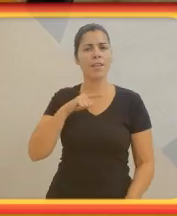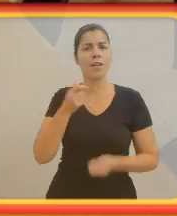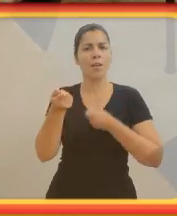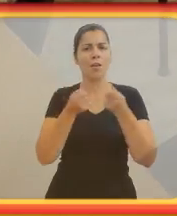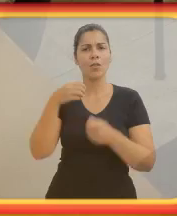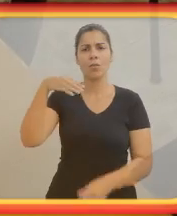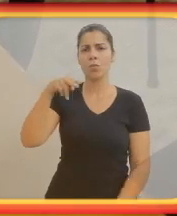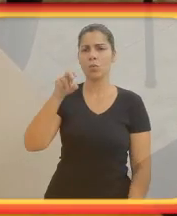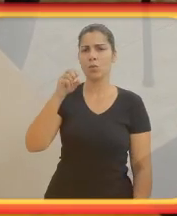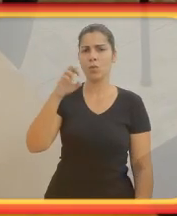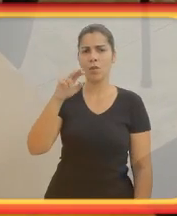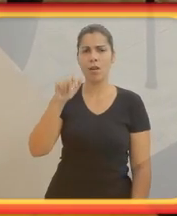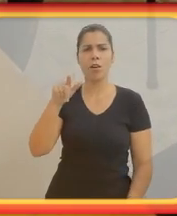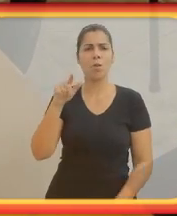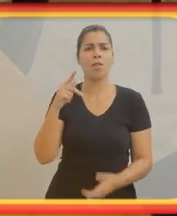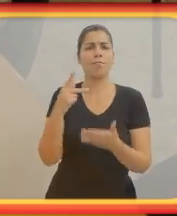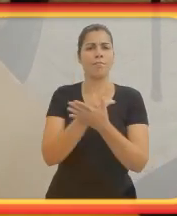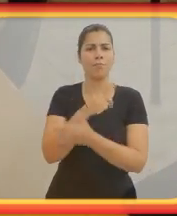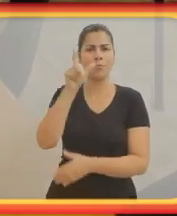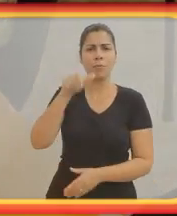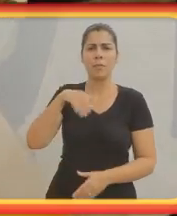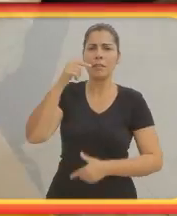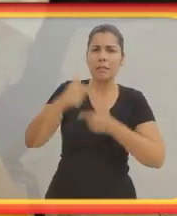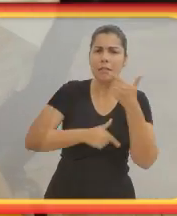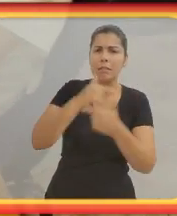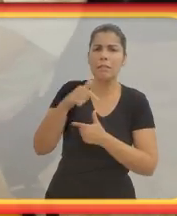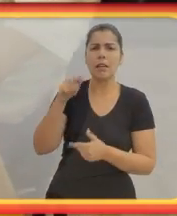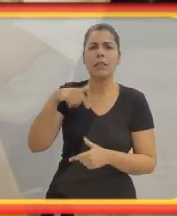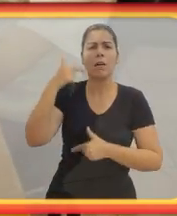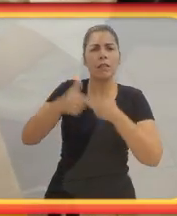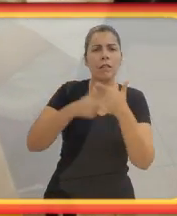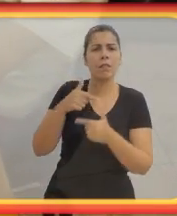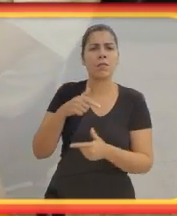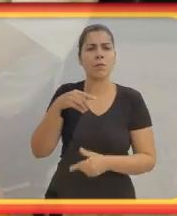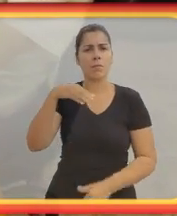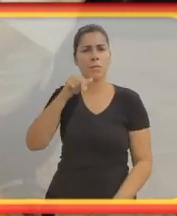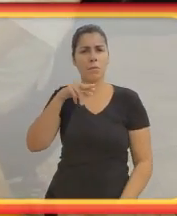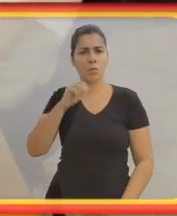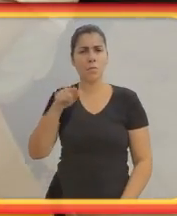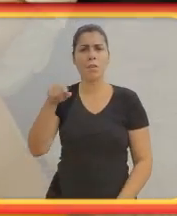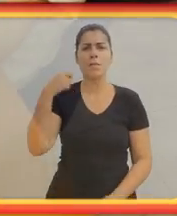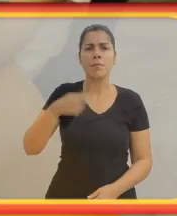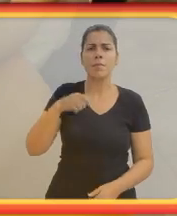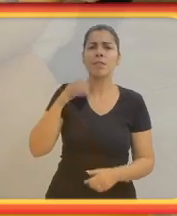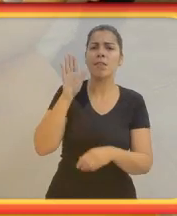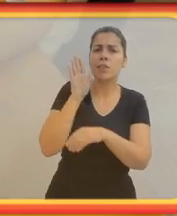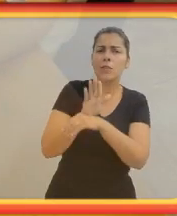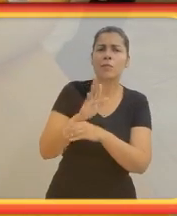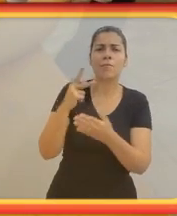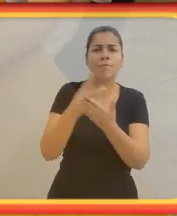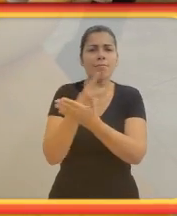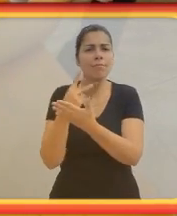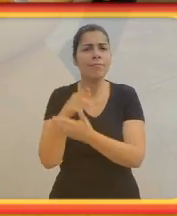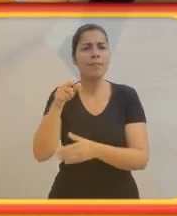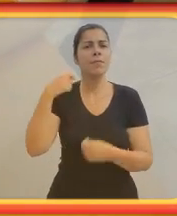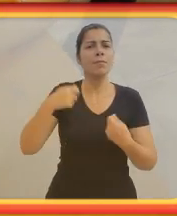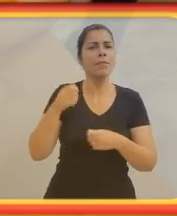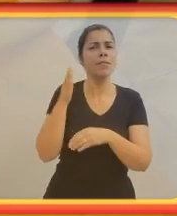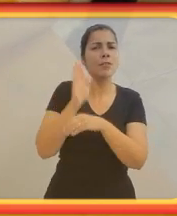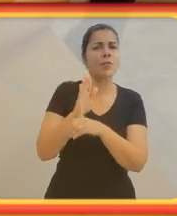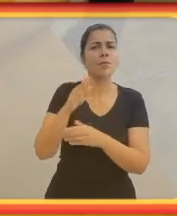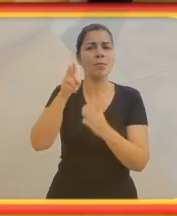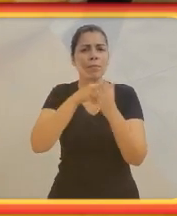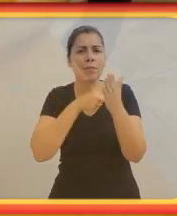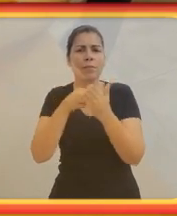Alê tem o controle muscular afetado. O que mais trabalhamos com ele são as atividades manuais, mas ele precisa de muita ajuda para realizar.